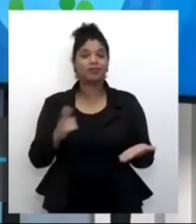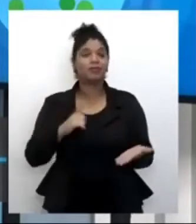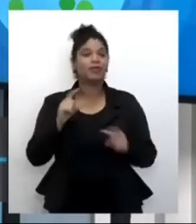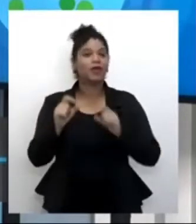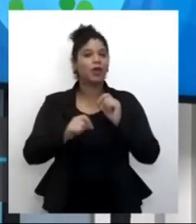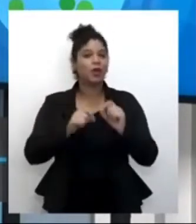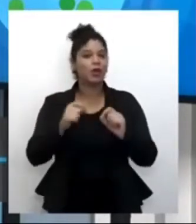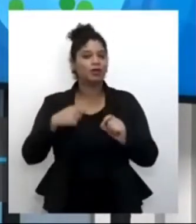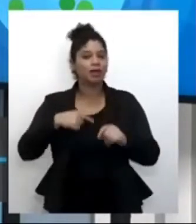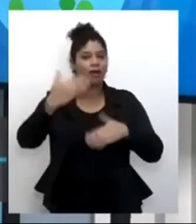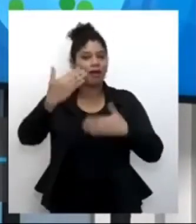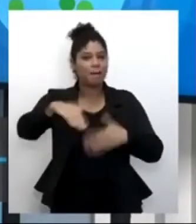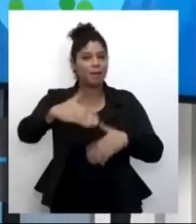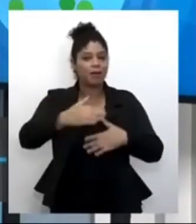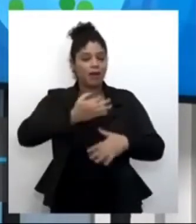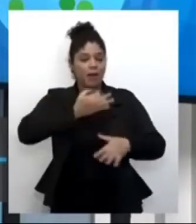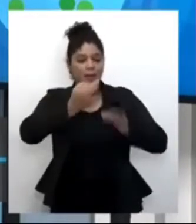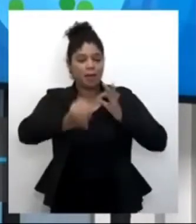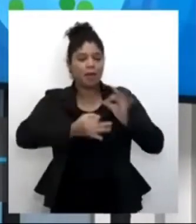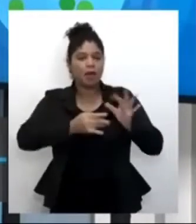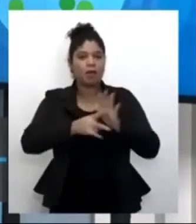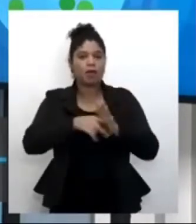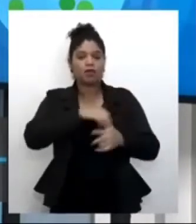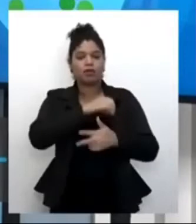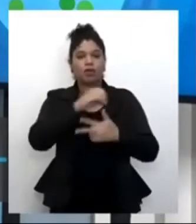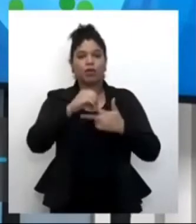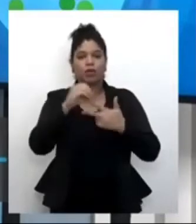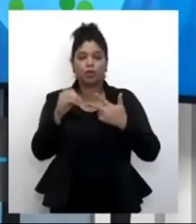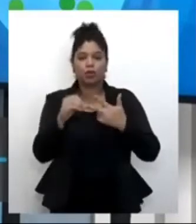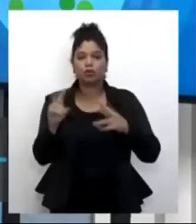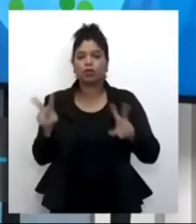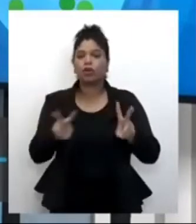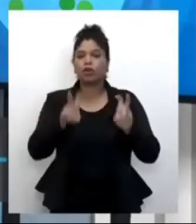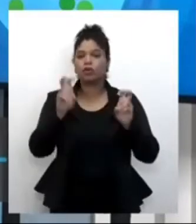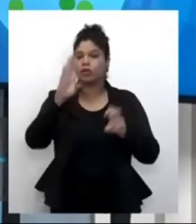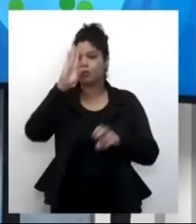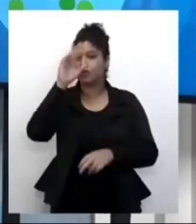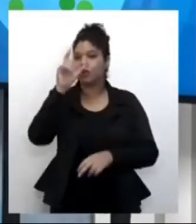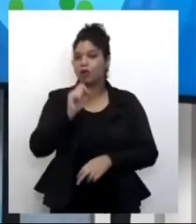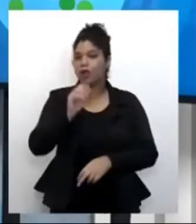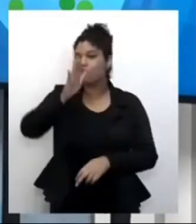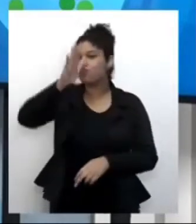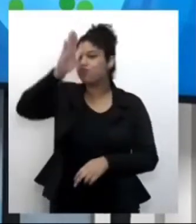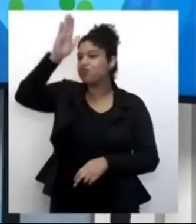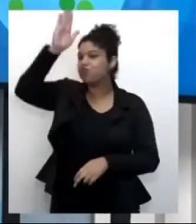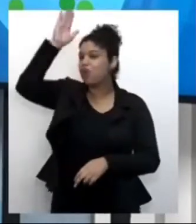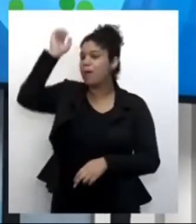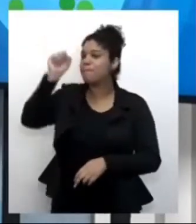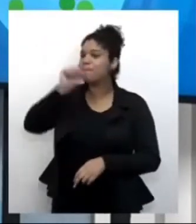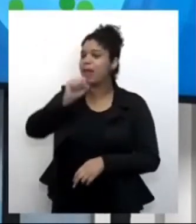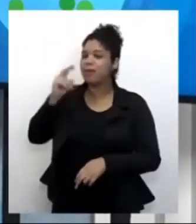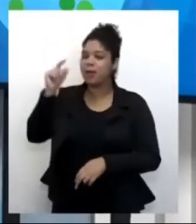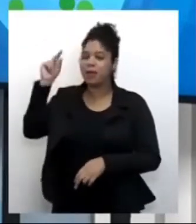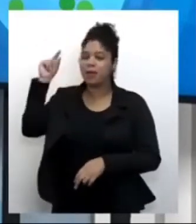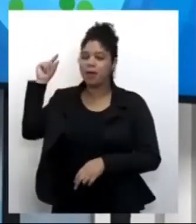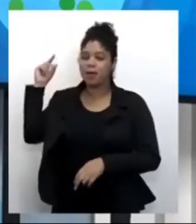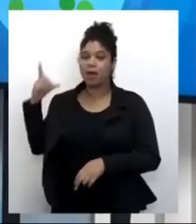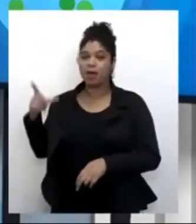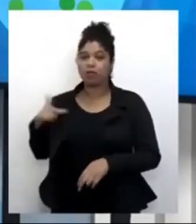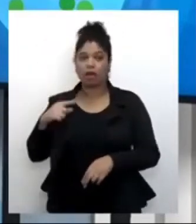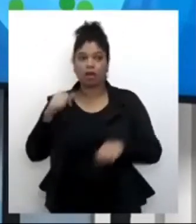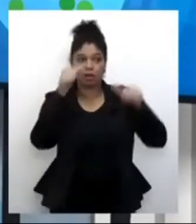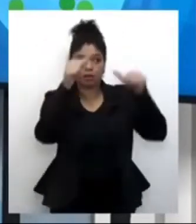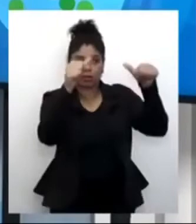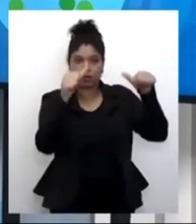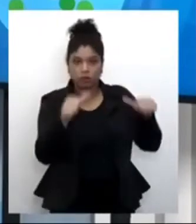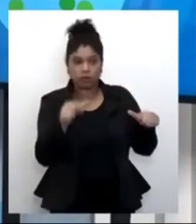um simulado comentado do Enem, tendo como tema a velha Roma, Roma Antiga. Além de uma exposição sobre o